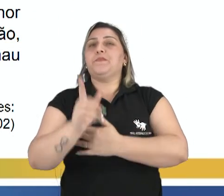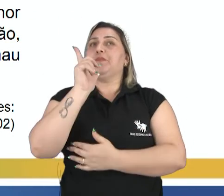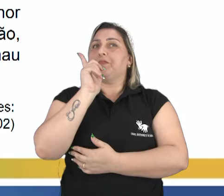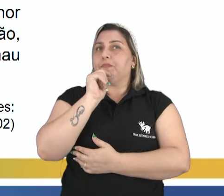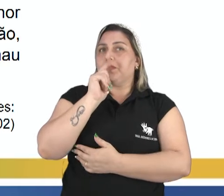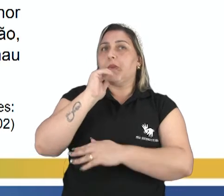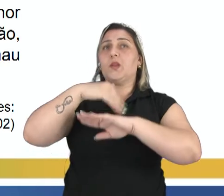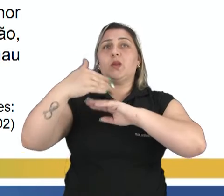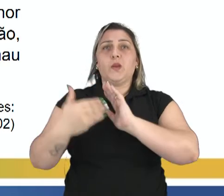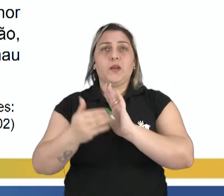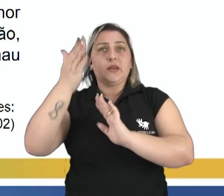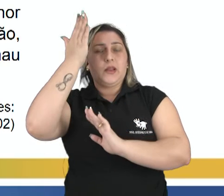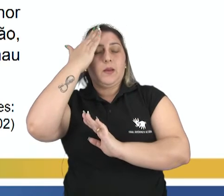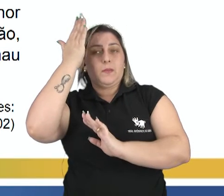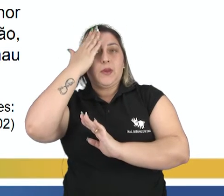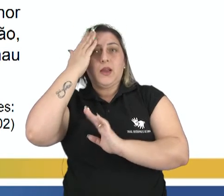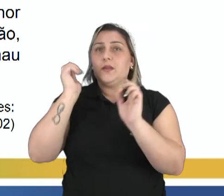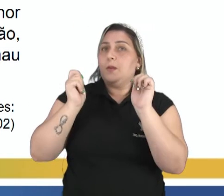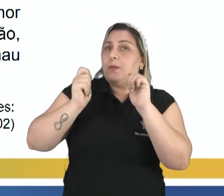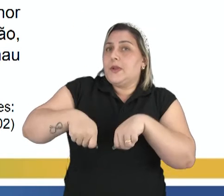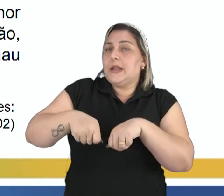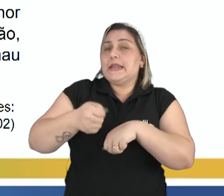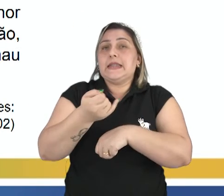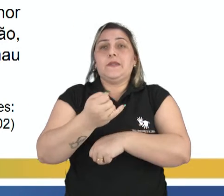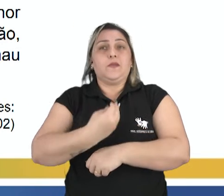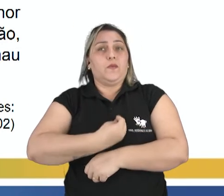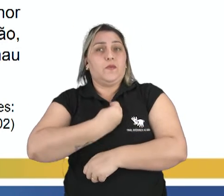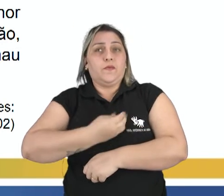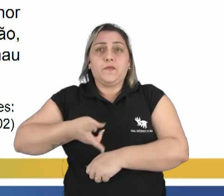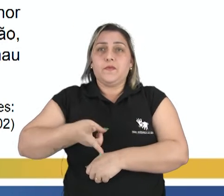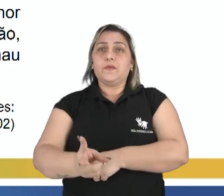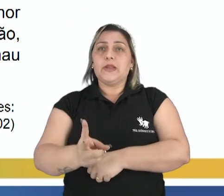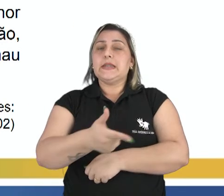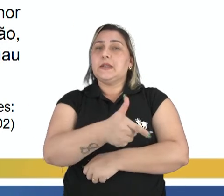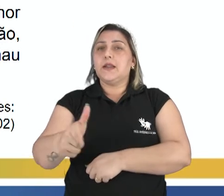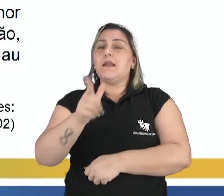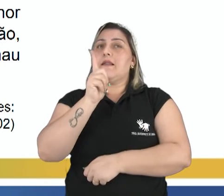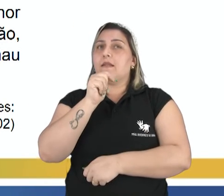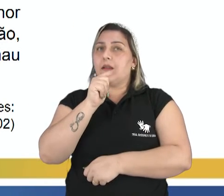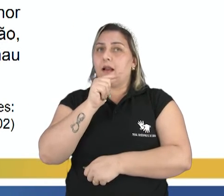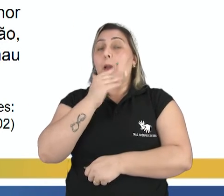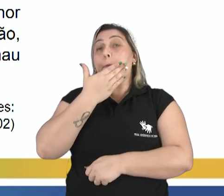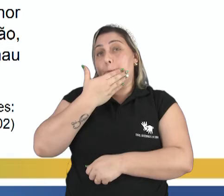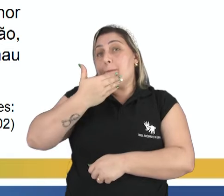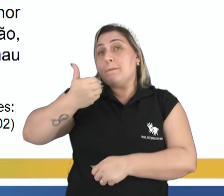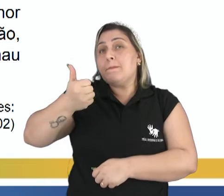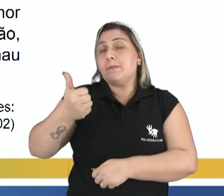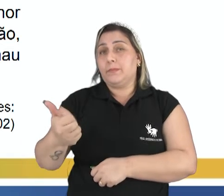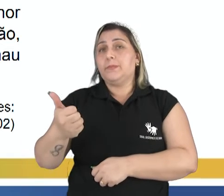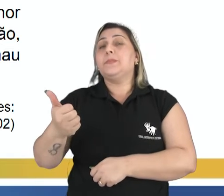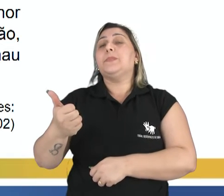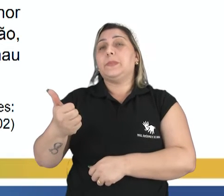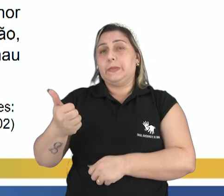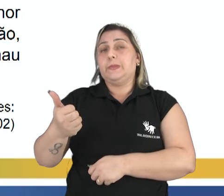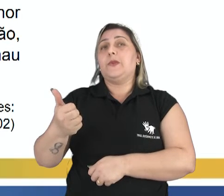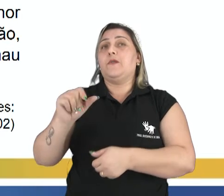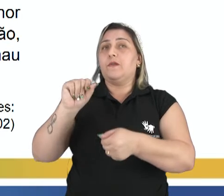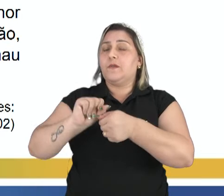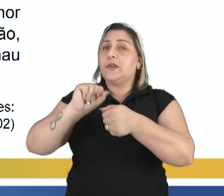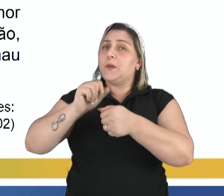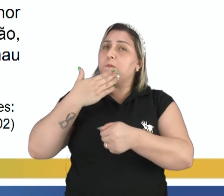Todos sabemos que seria impossível viver sem água. Então, a solução melhor é fazer